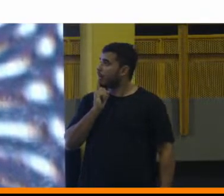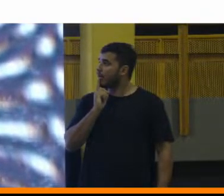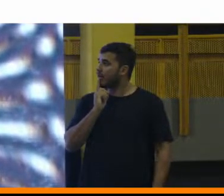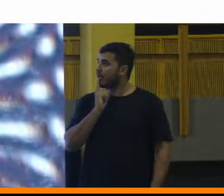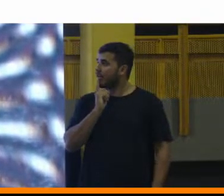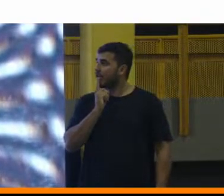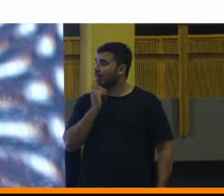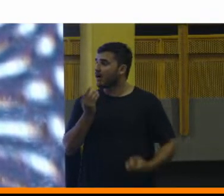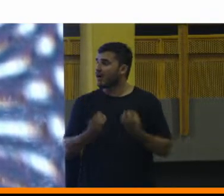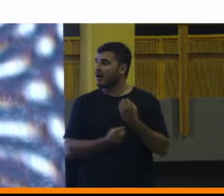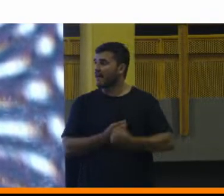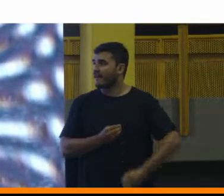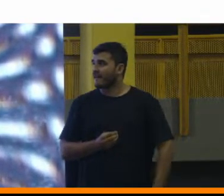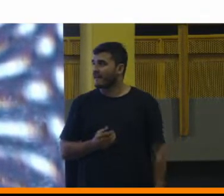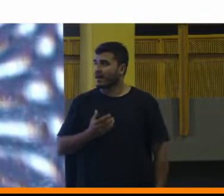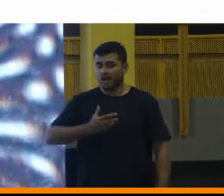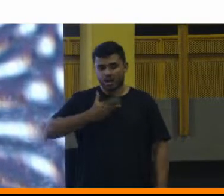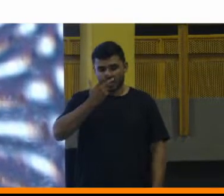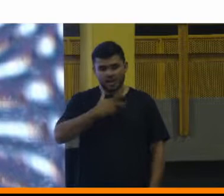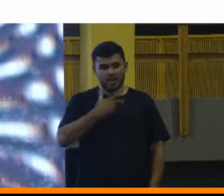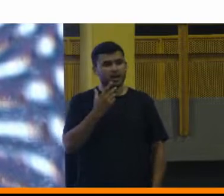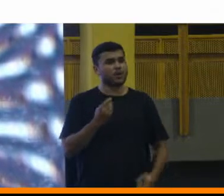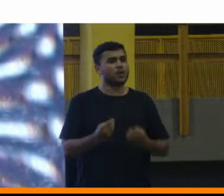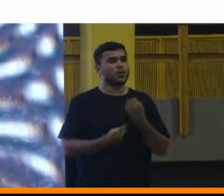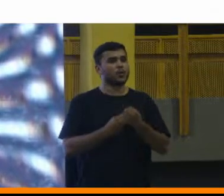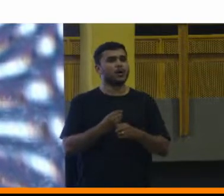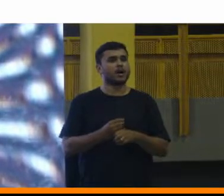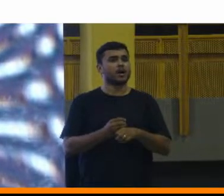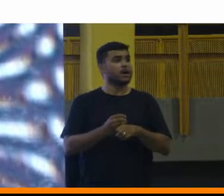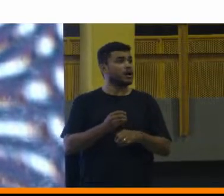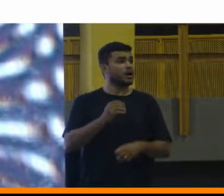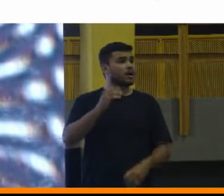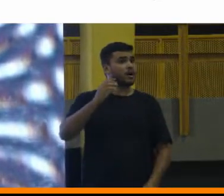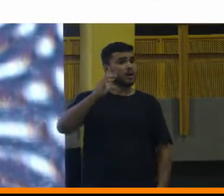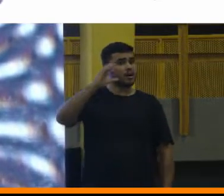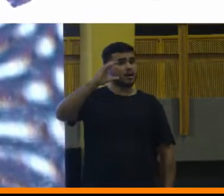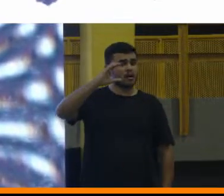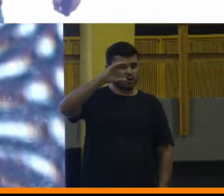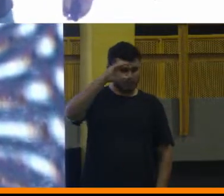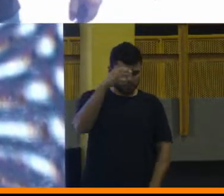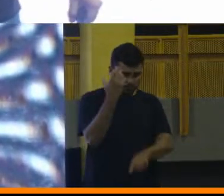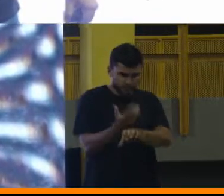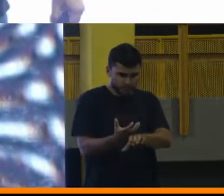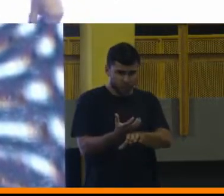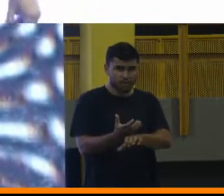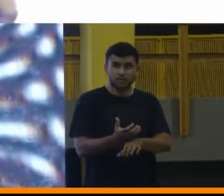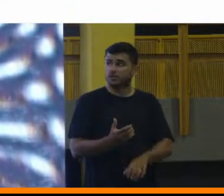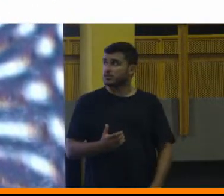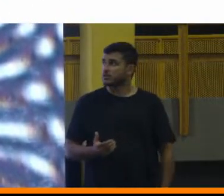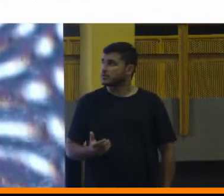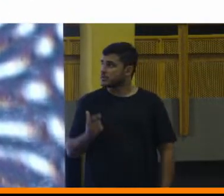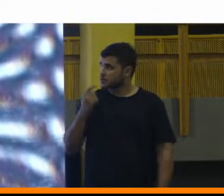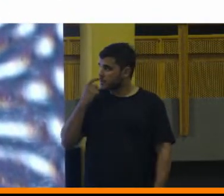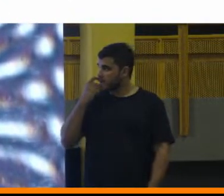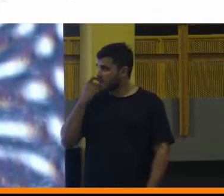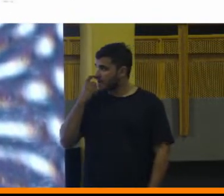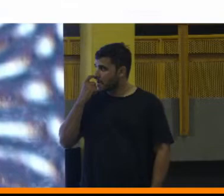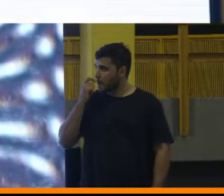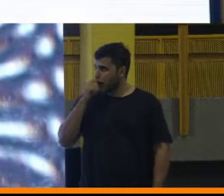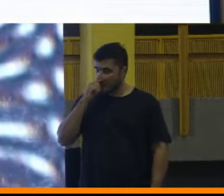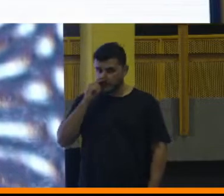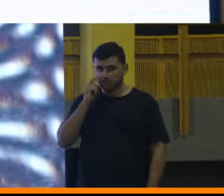Professor, a maçã está puxando a terra. Tá. Por que a terra não vem?